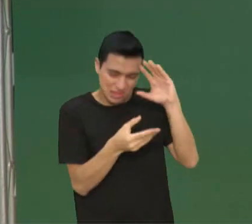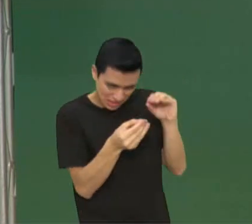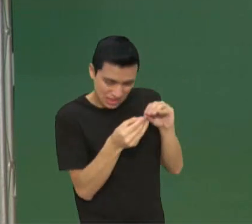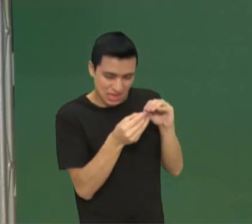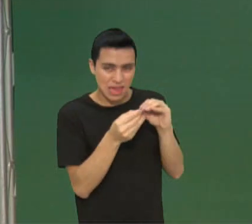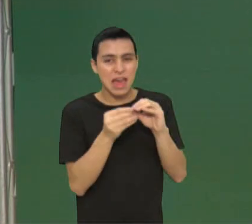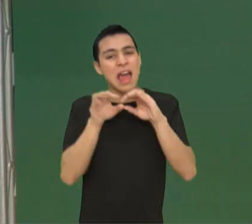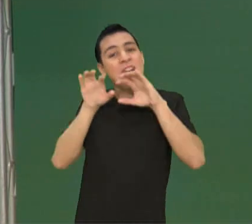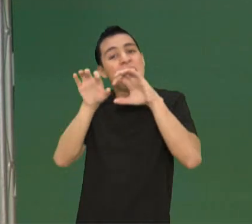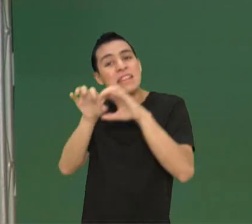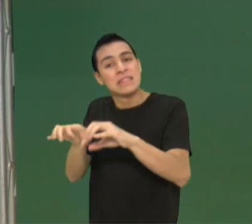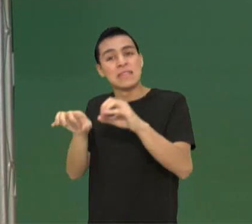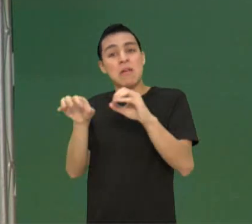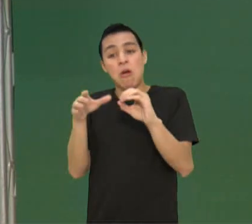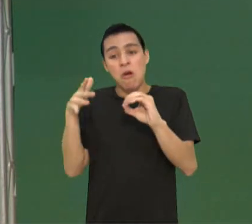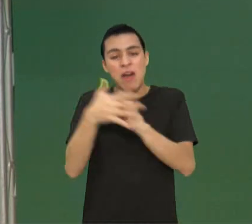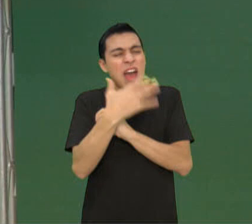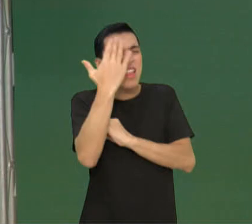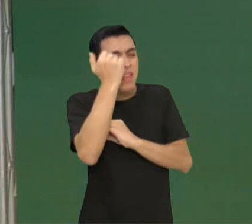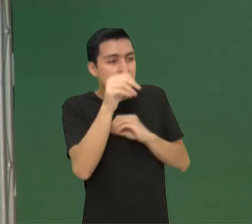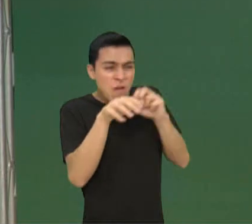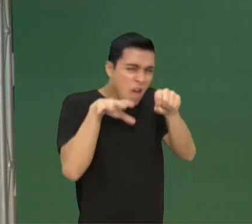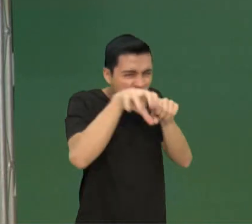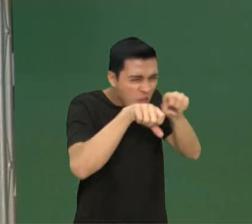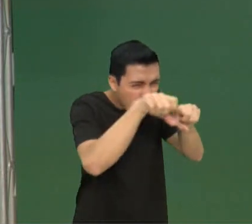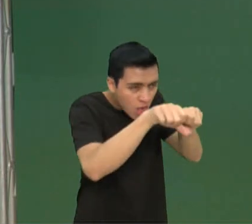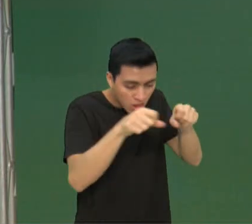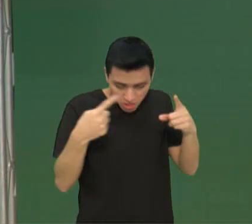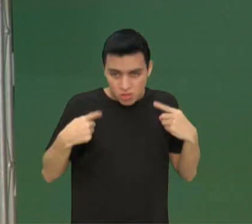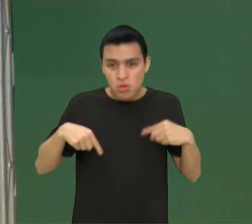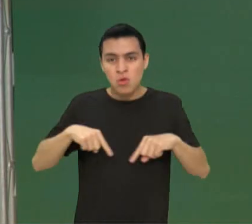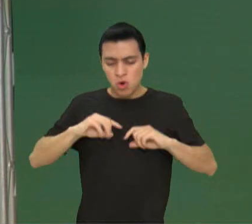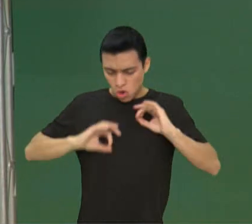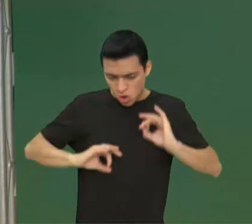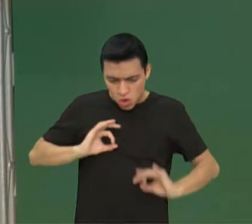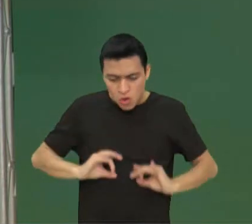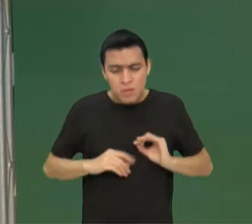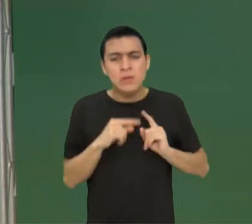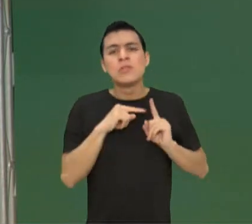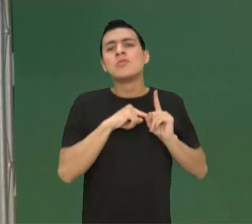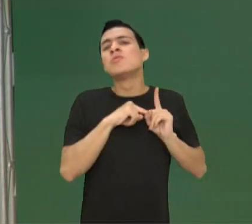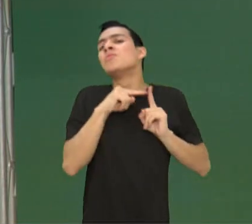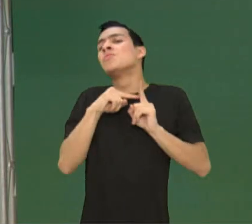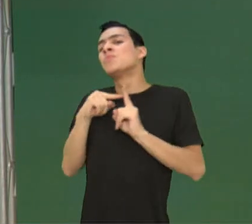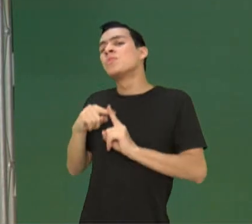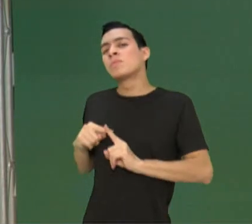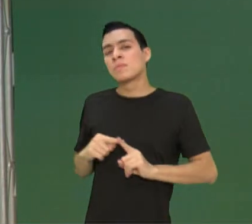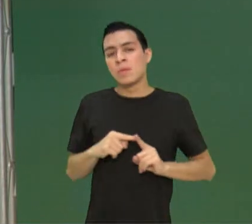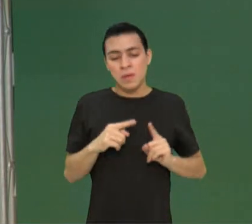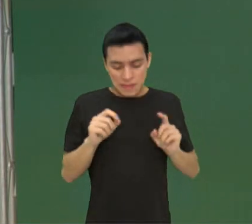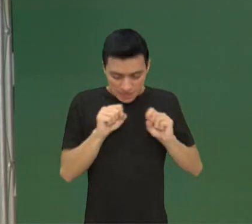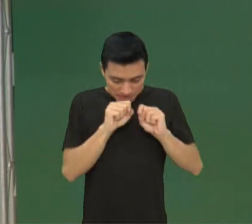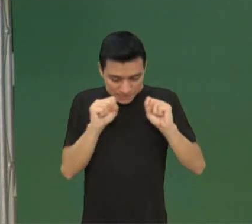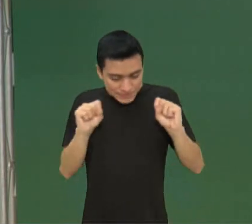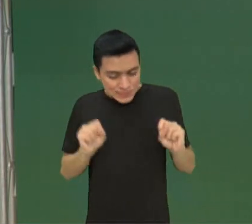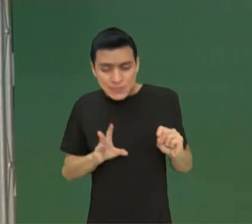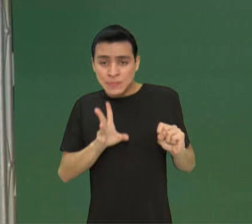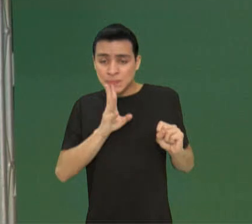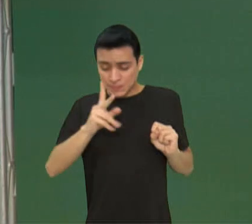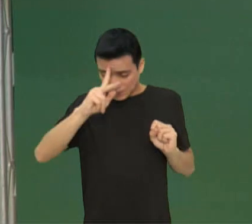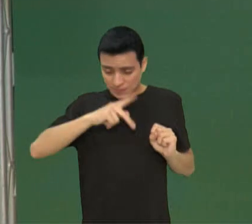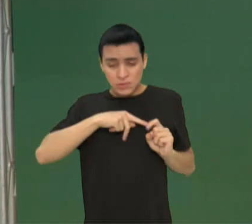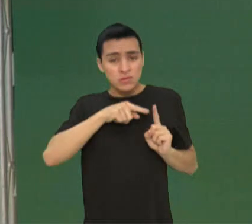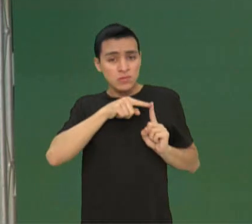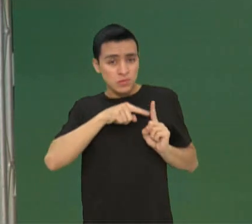ele deve atacar. E esse receptor tem no meu corpo inteiro vários tipos, e o meu sistema de defesa conhece os meus